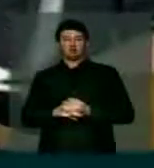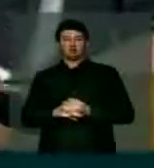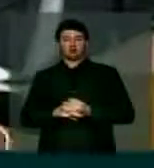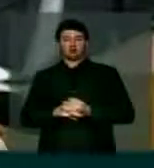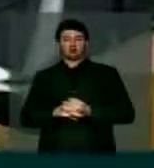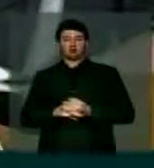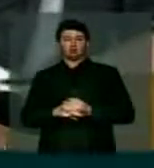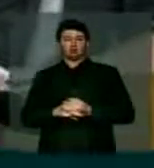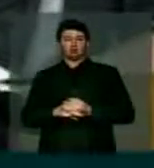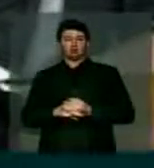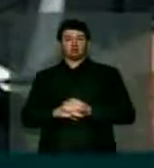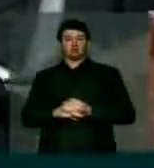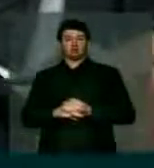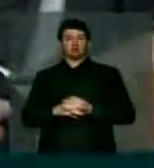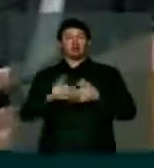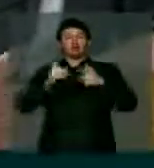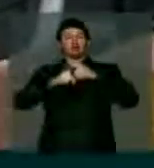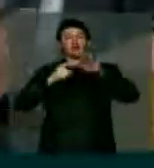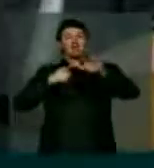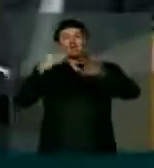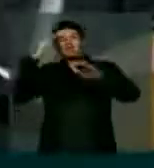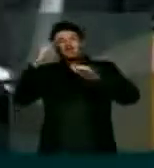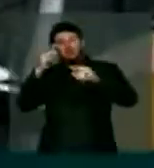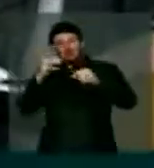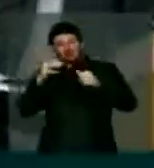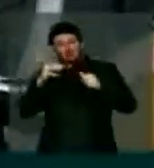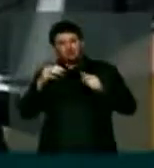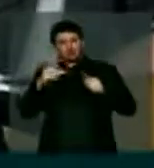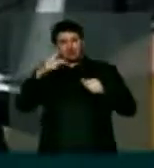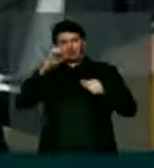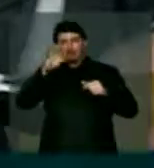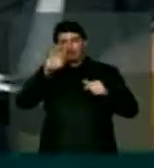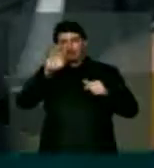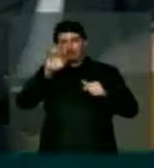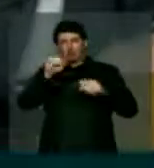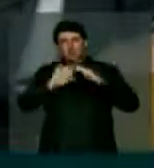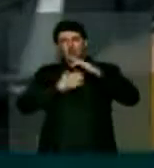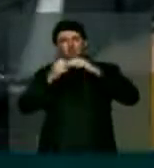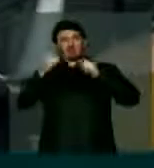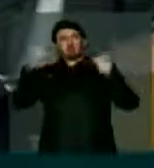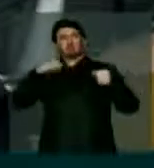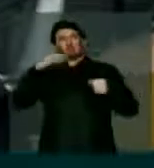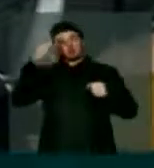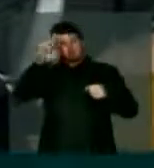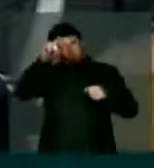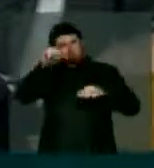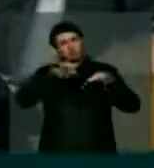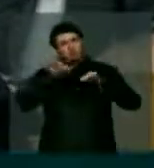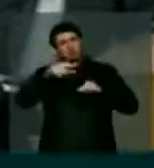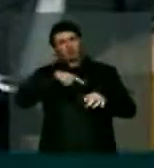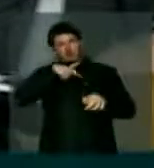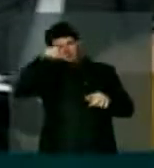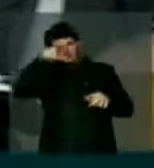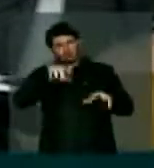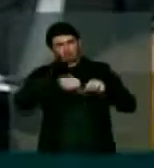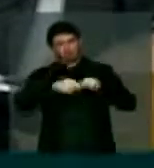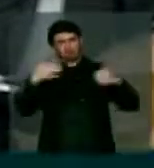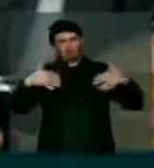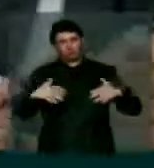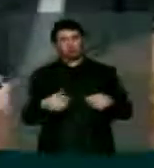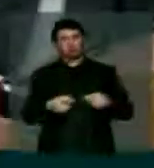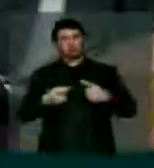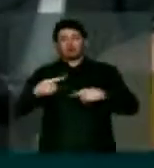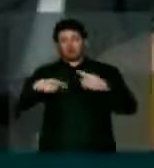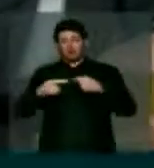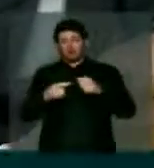Eu só não entendo que uma empresa como a Petrobras, e o senhor, um homem que chegou lá, evidentemente preparado, pode